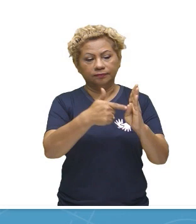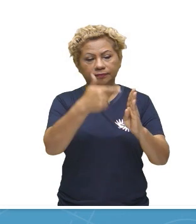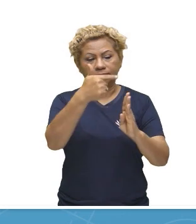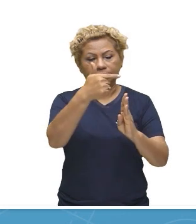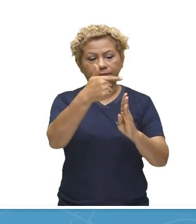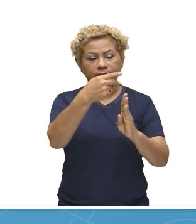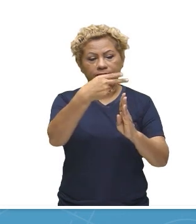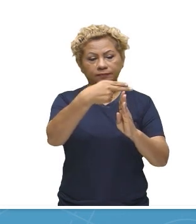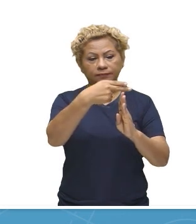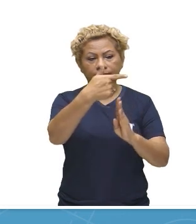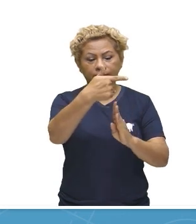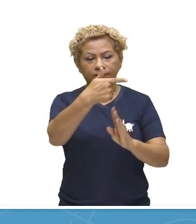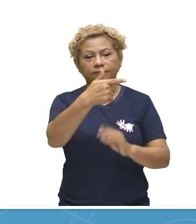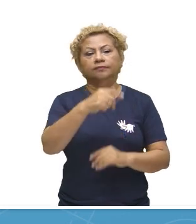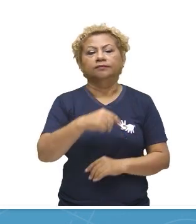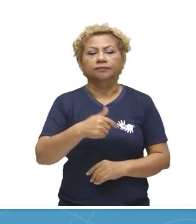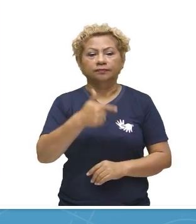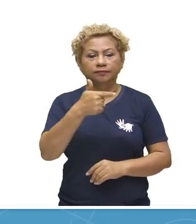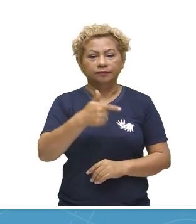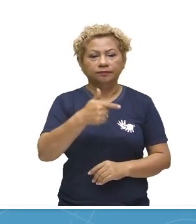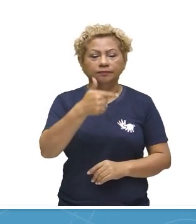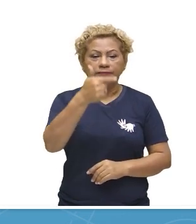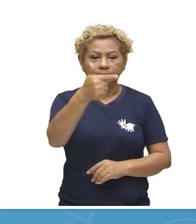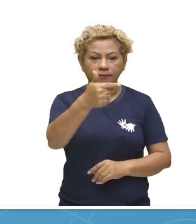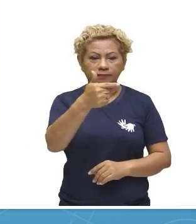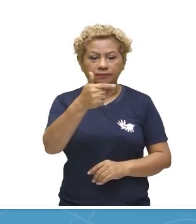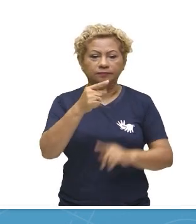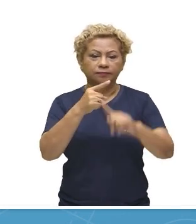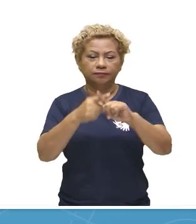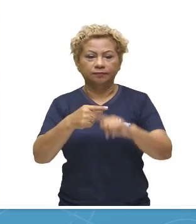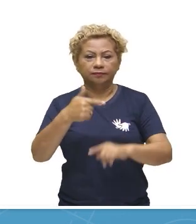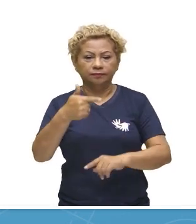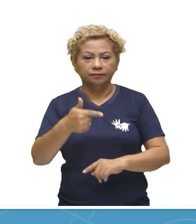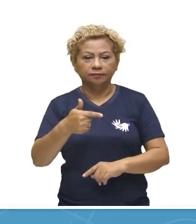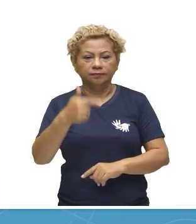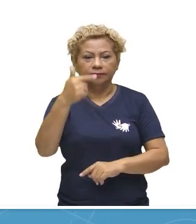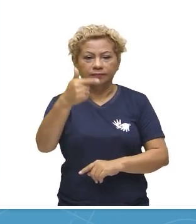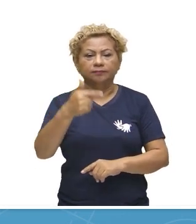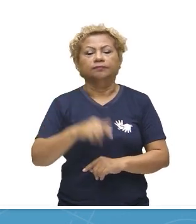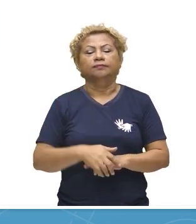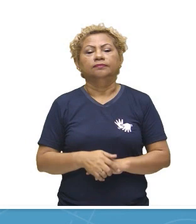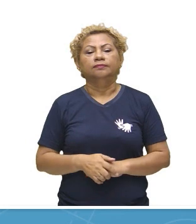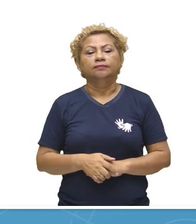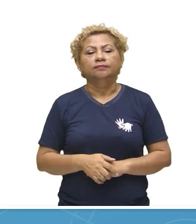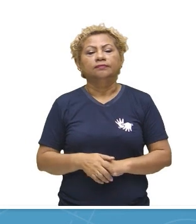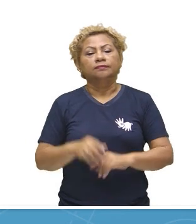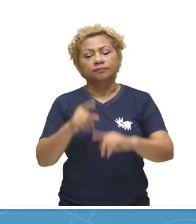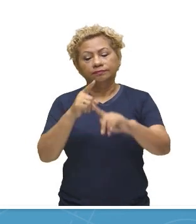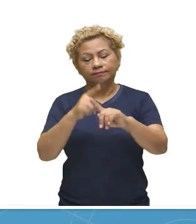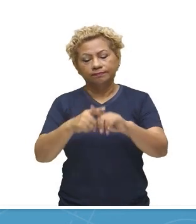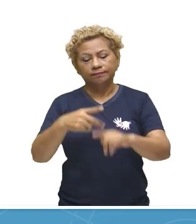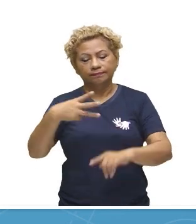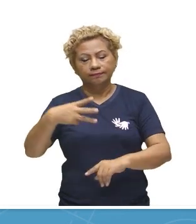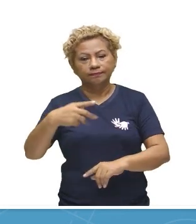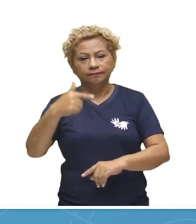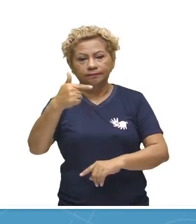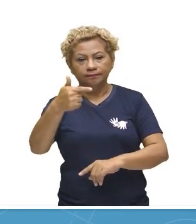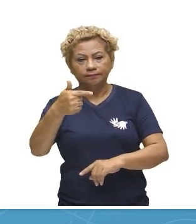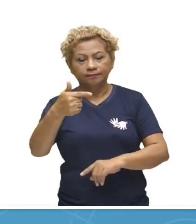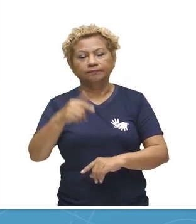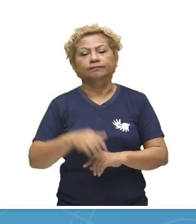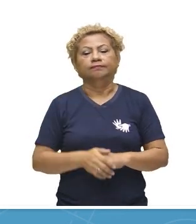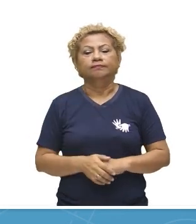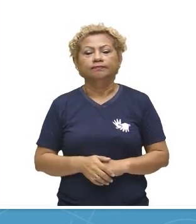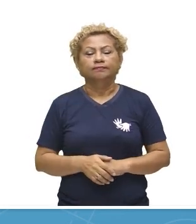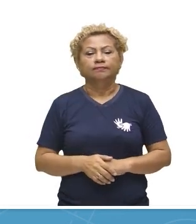2, 2, 2 ao quadrado. 3, 3, 3 ao quadrado. E aí eu consigo extrair